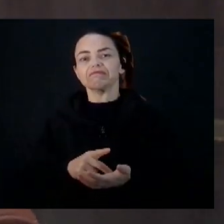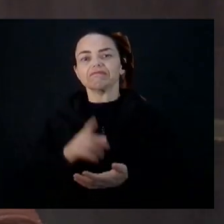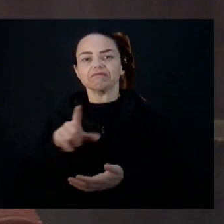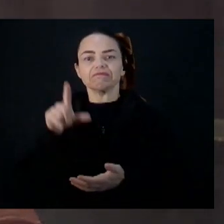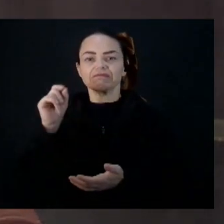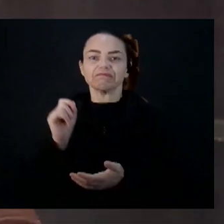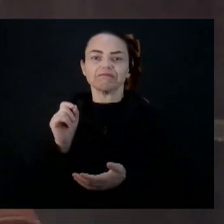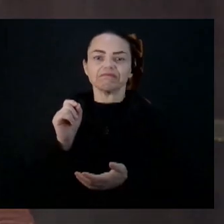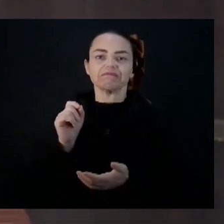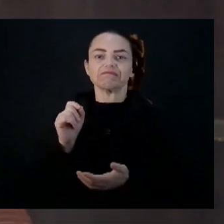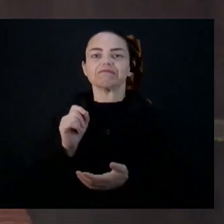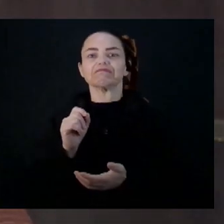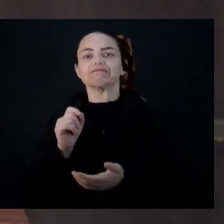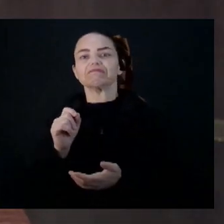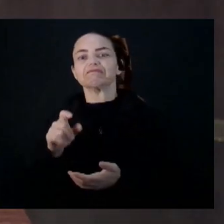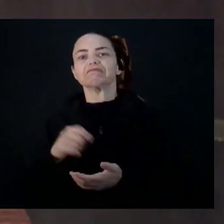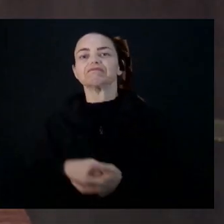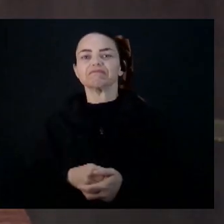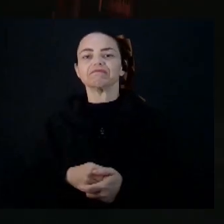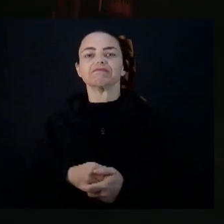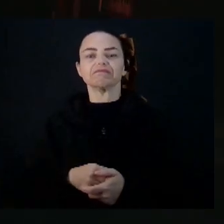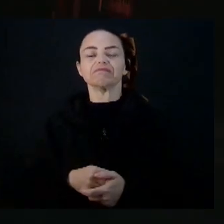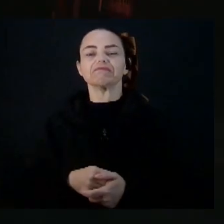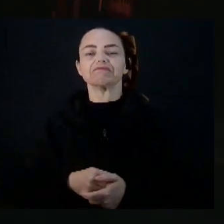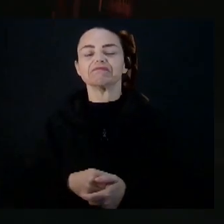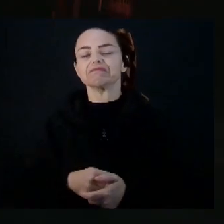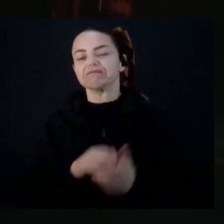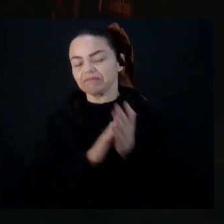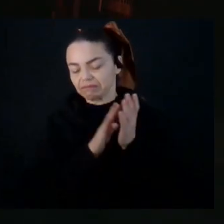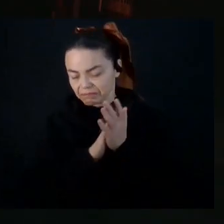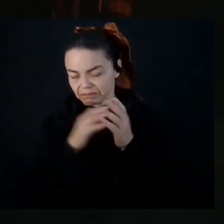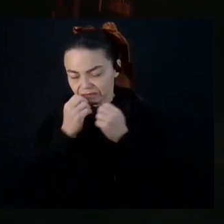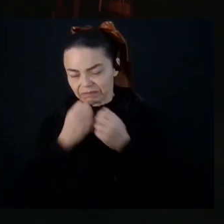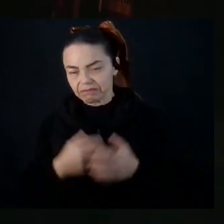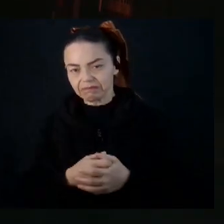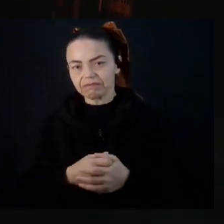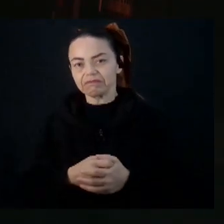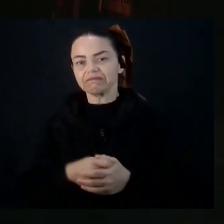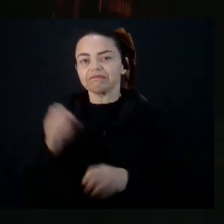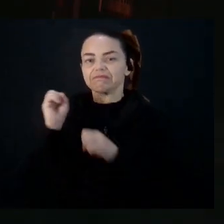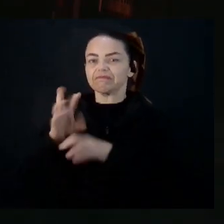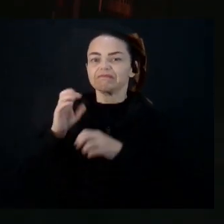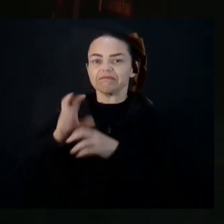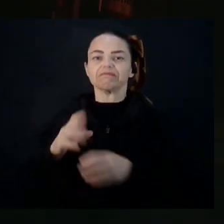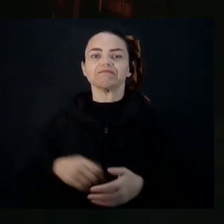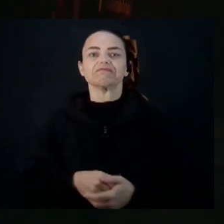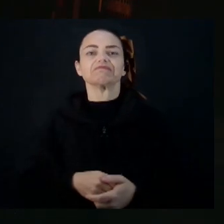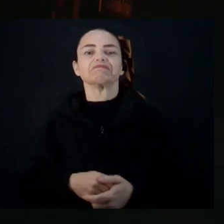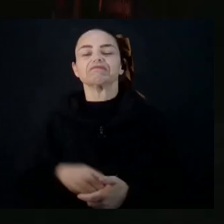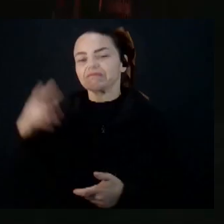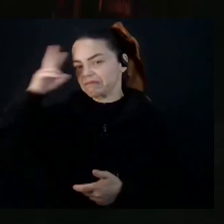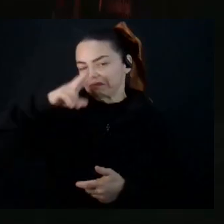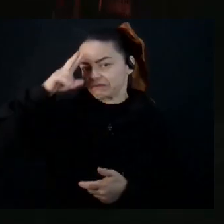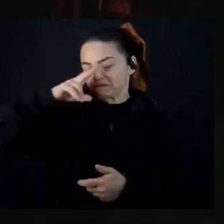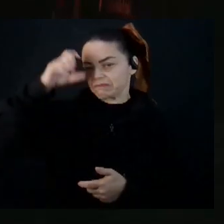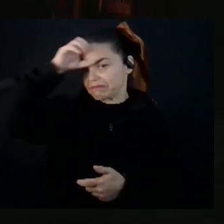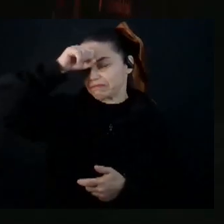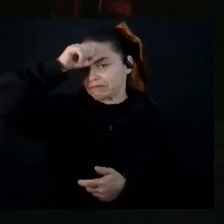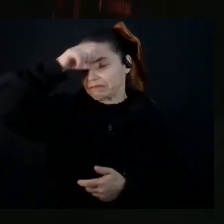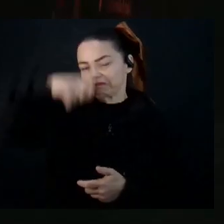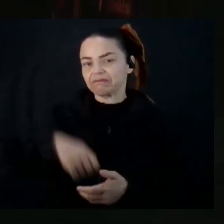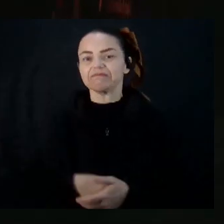ou escolher. Muito bem, gente. Quanto ensinamento hoje, hein? Segunda-feira, a gente aprendendo muito